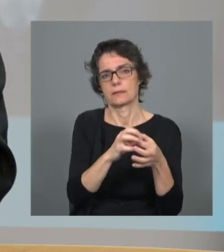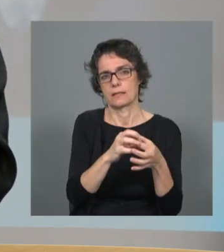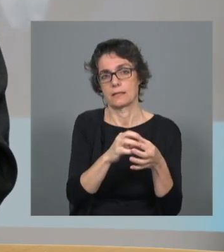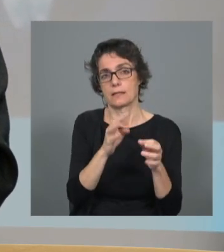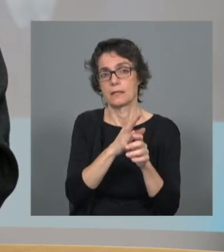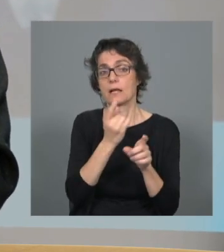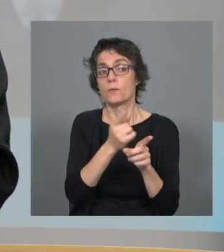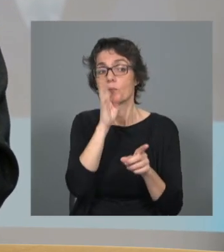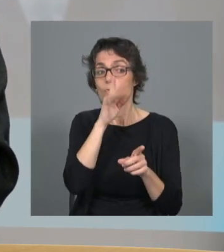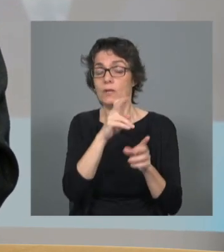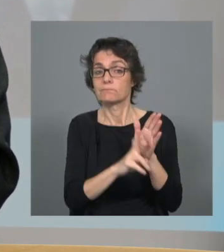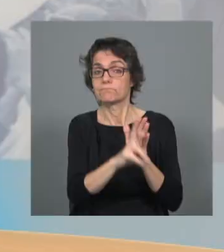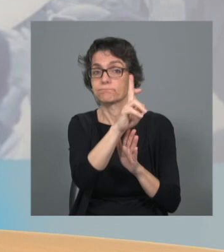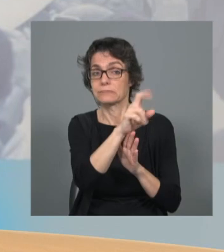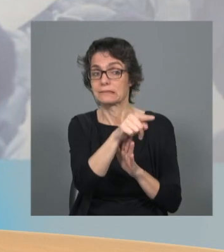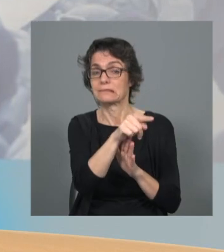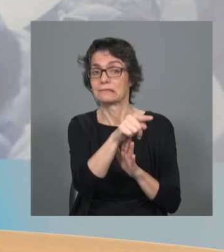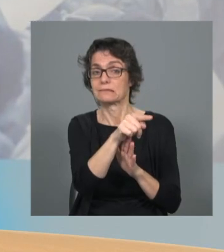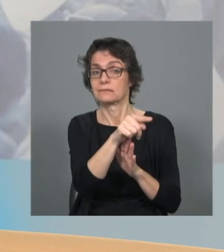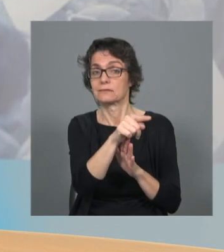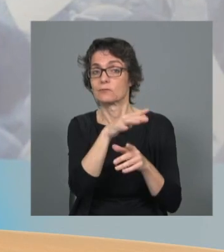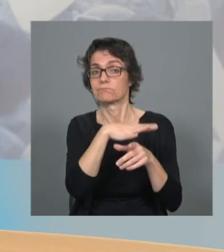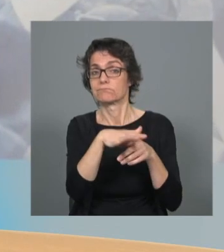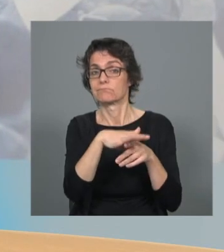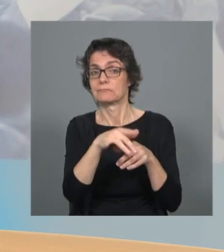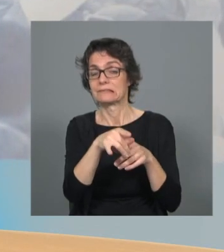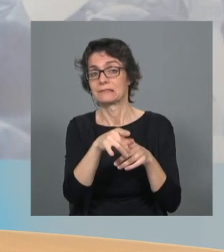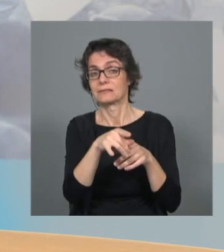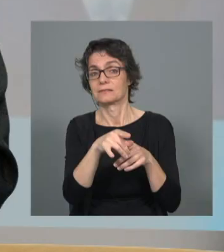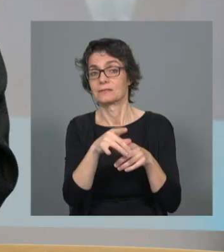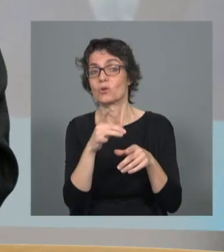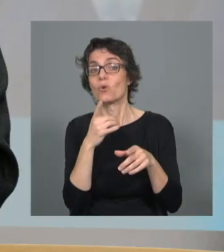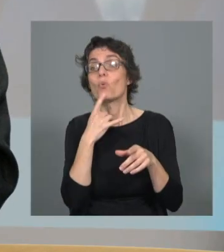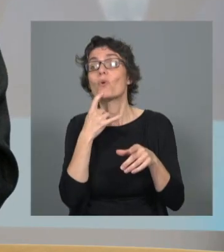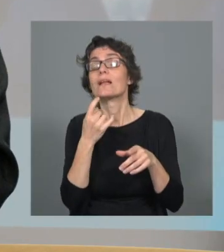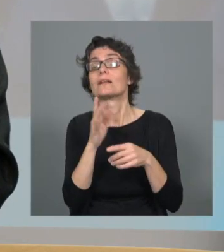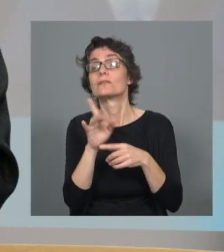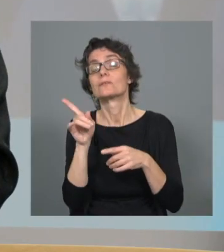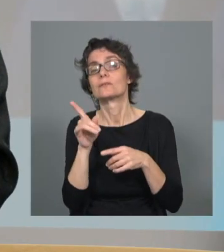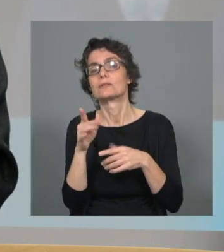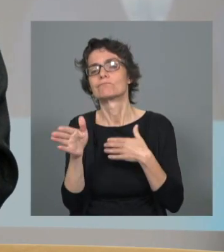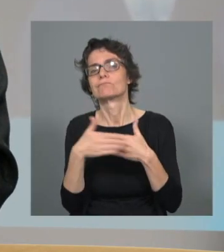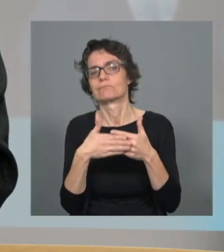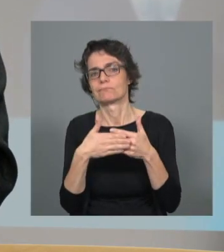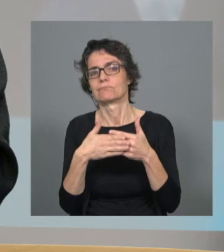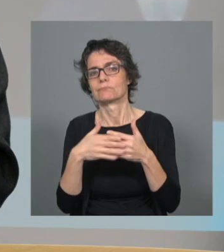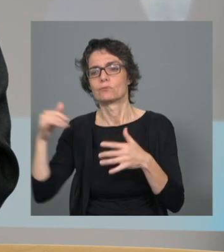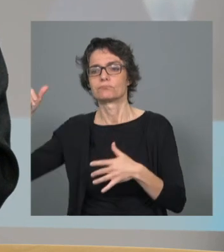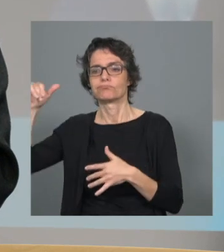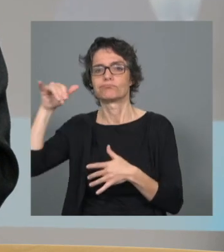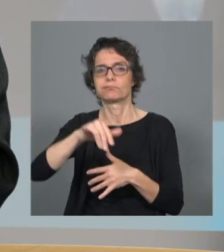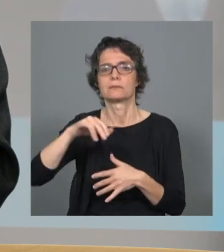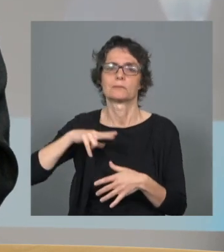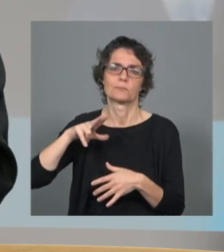incidência subir, pelo menos o Reino Unido volta a fechar as viagens para Portugal,